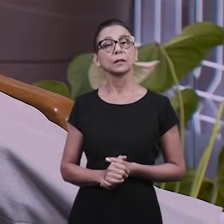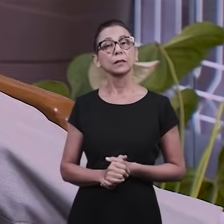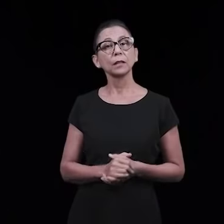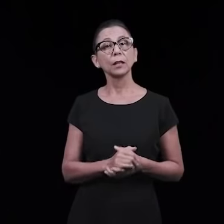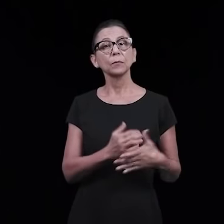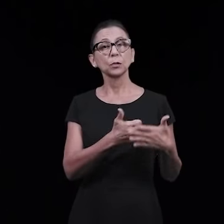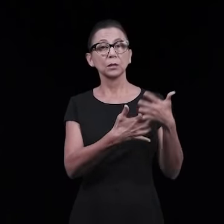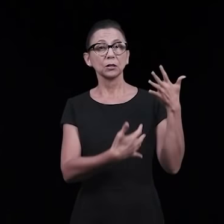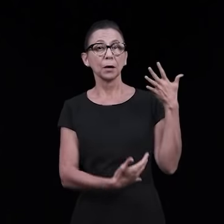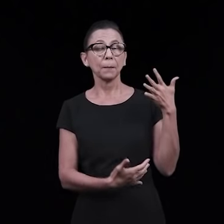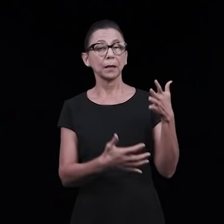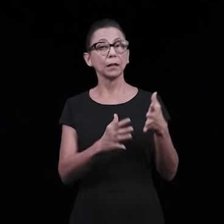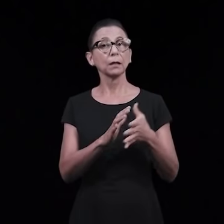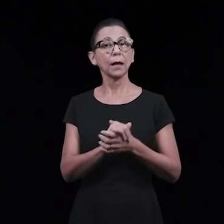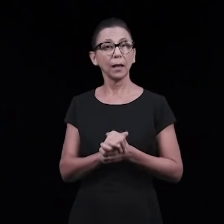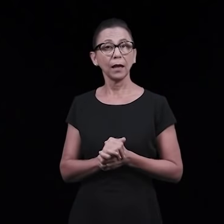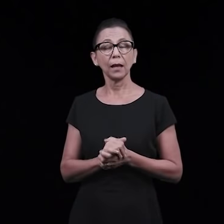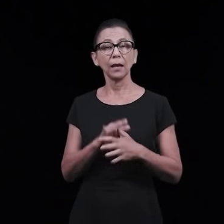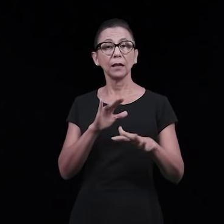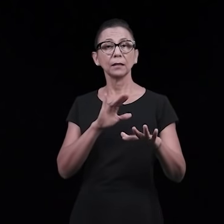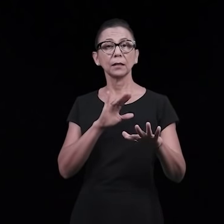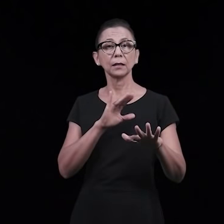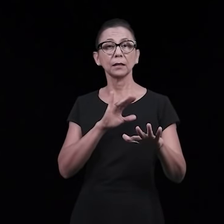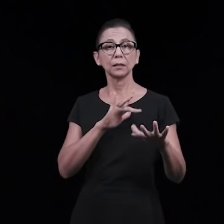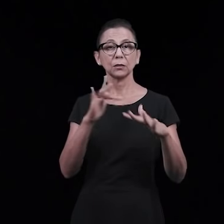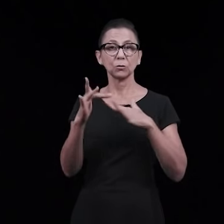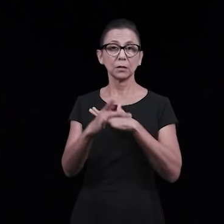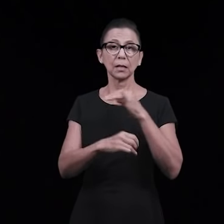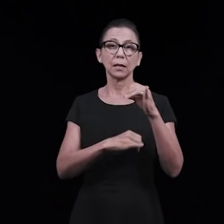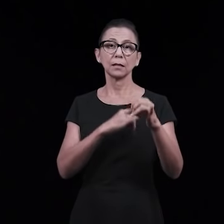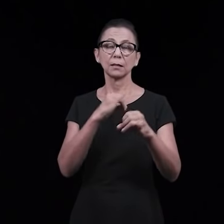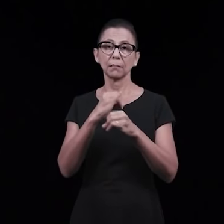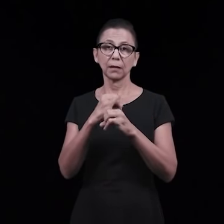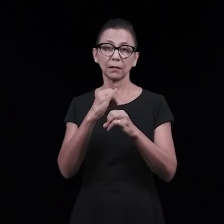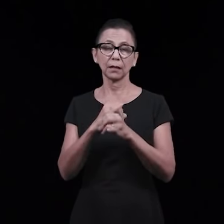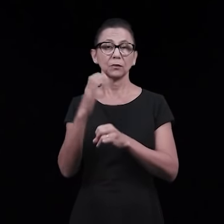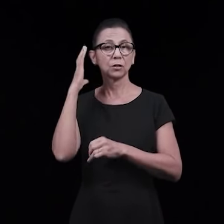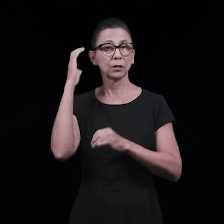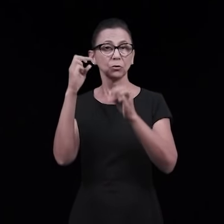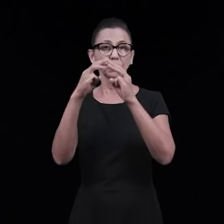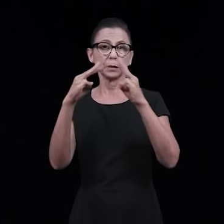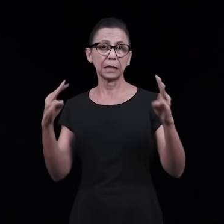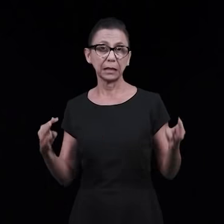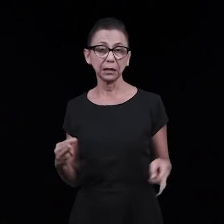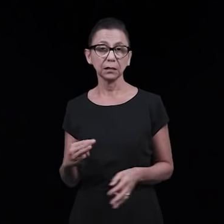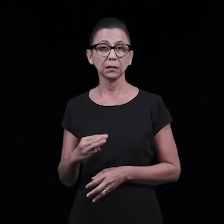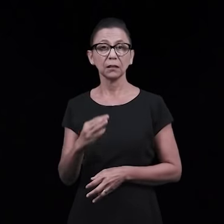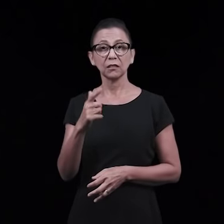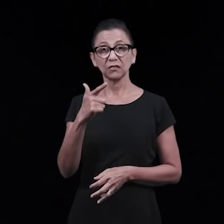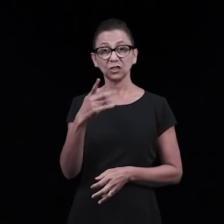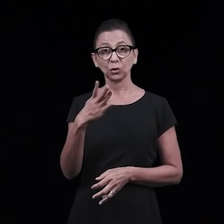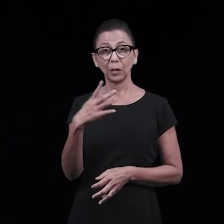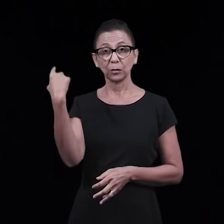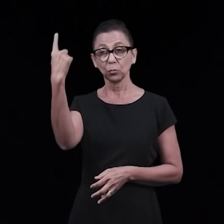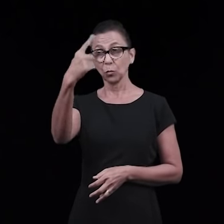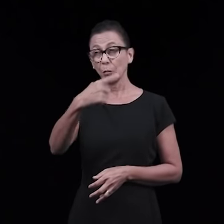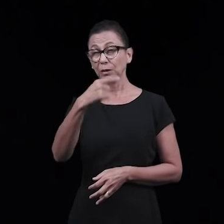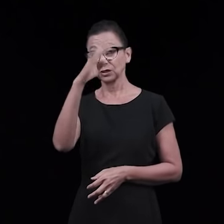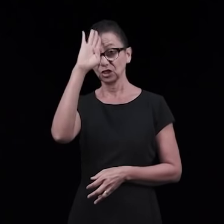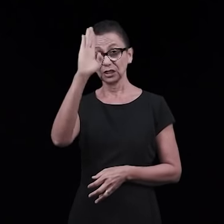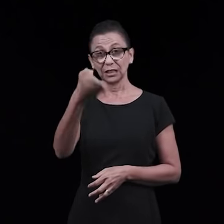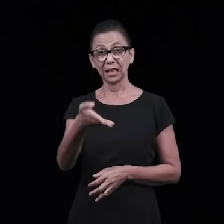nossas redes sociais e no aplicativo da Rádio Manaim. Você ainda ouve louvores 24 horas por dia e pode